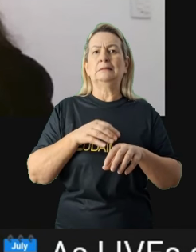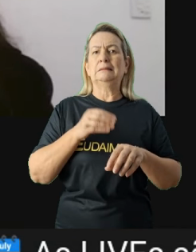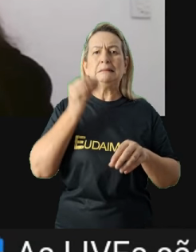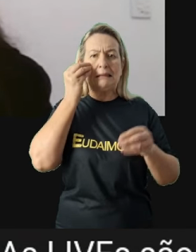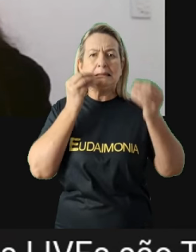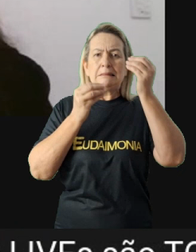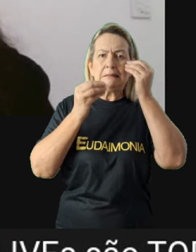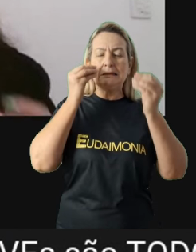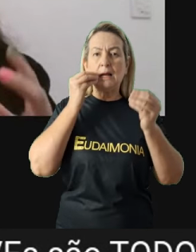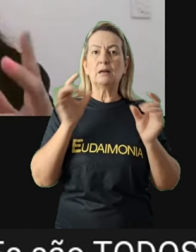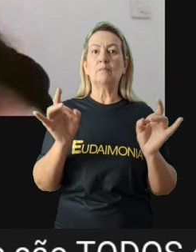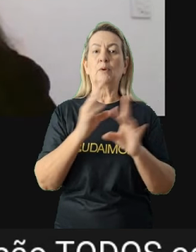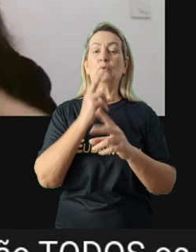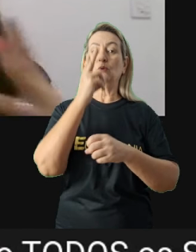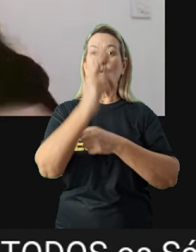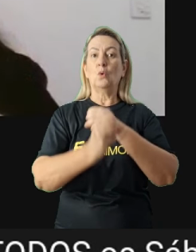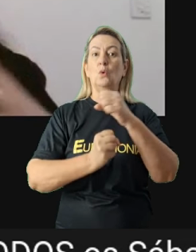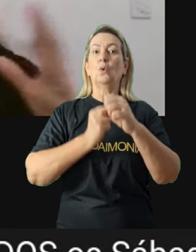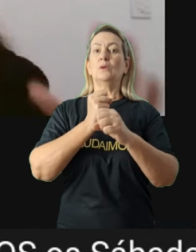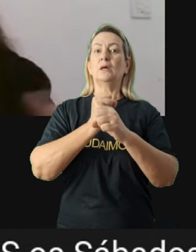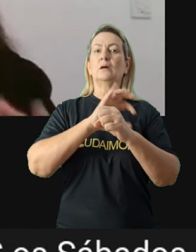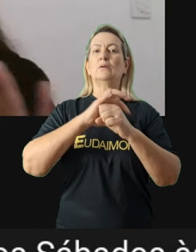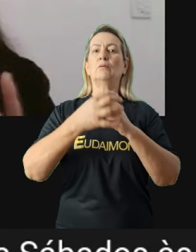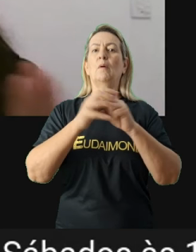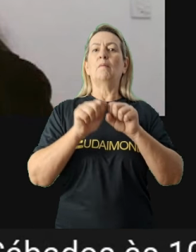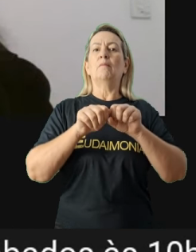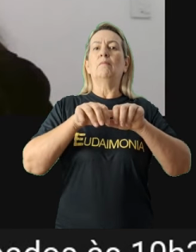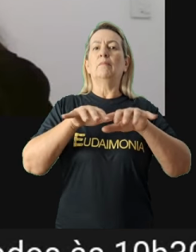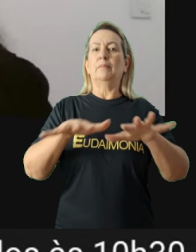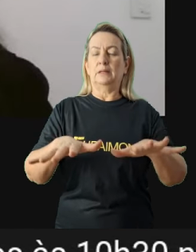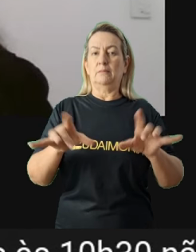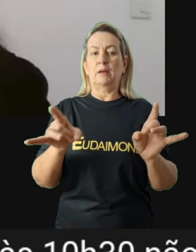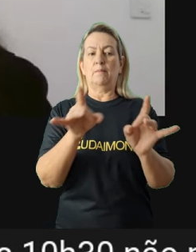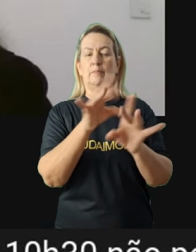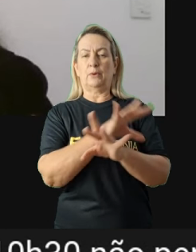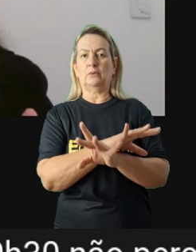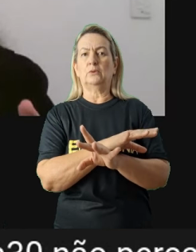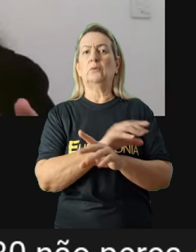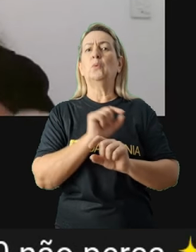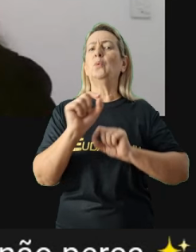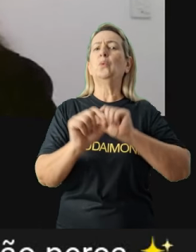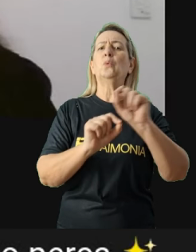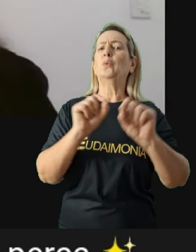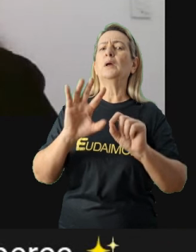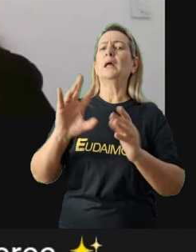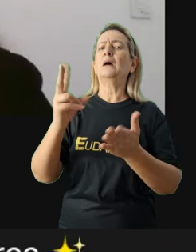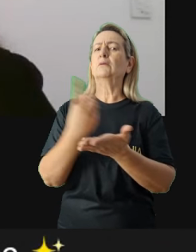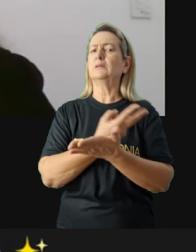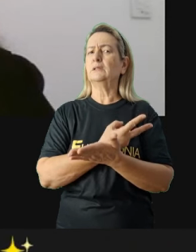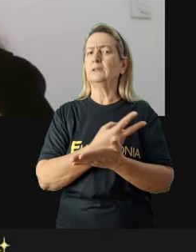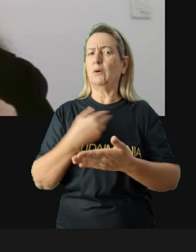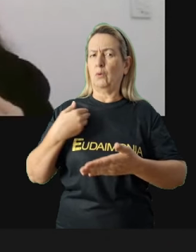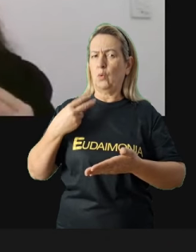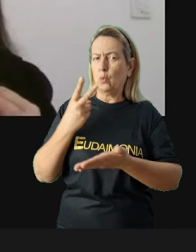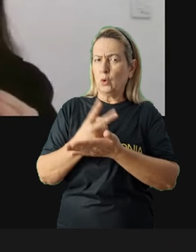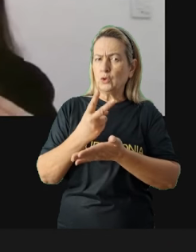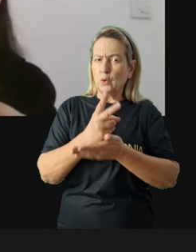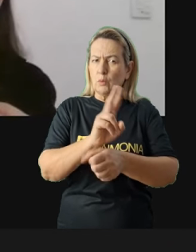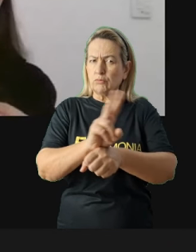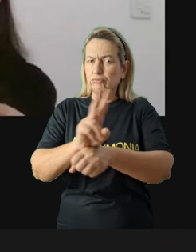estava preparado nesse sentido. Pois bem, correram atrás, foi se organizando, passaram os 2 anos da pandemia. O que as instituições fizeram? Será que